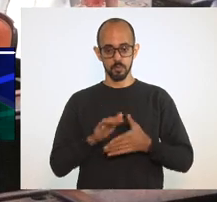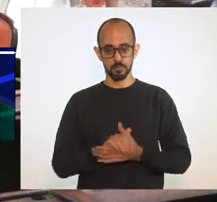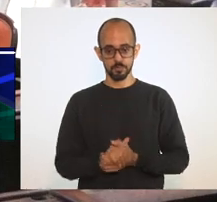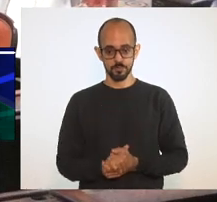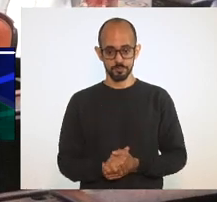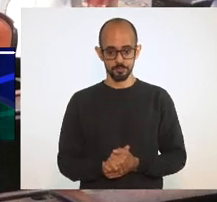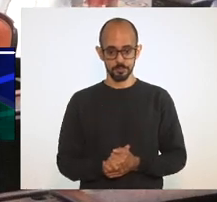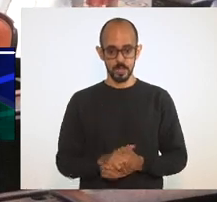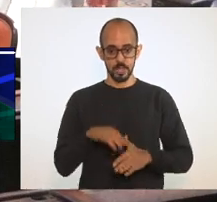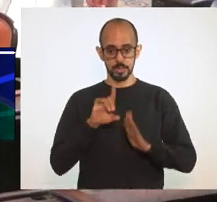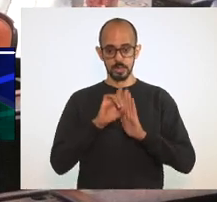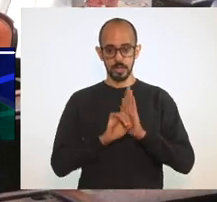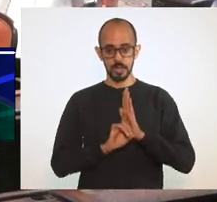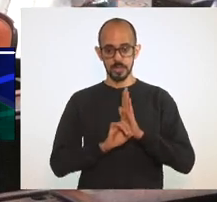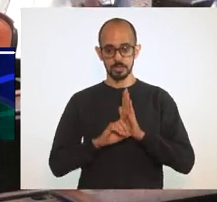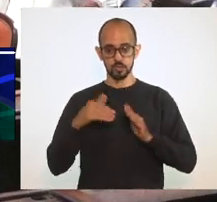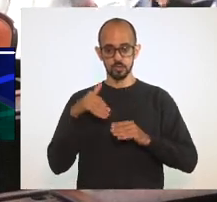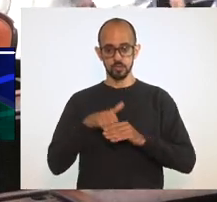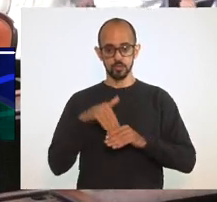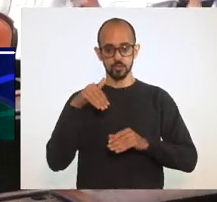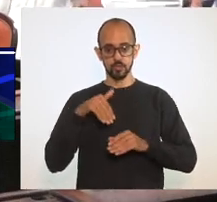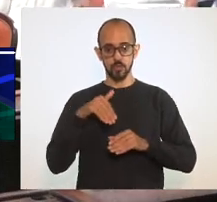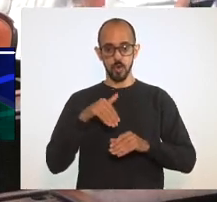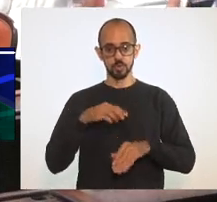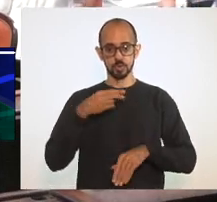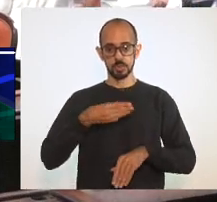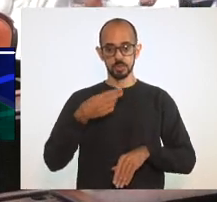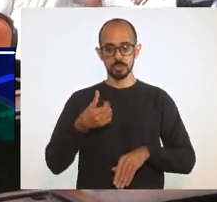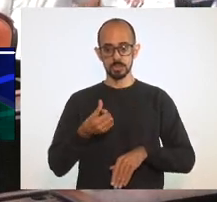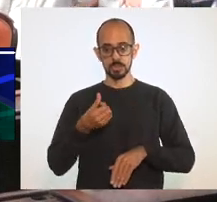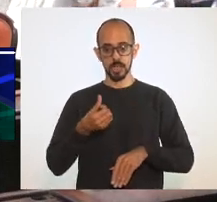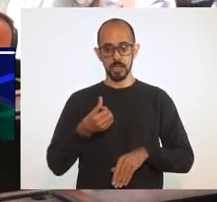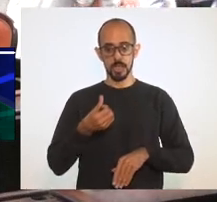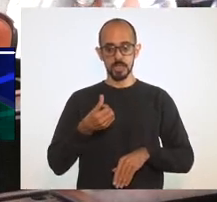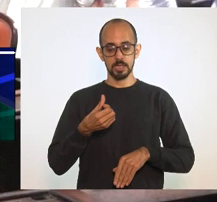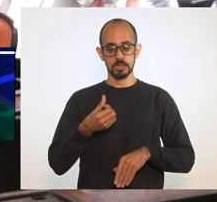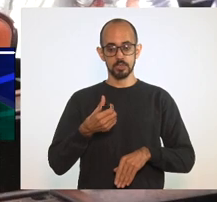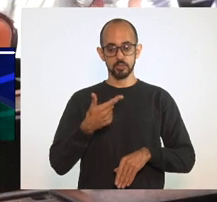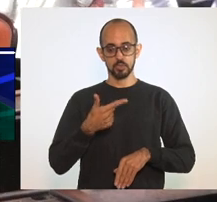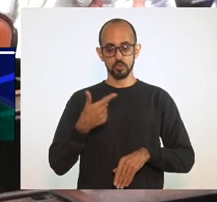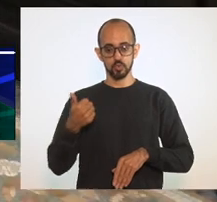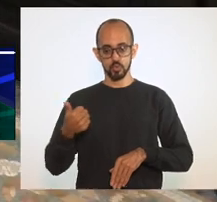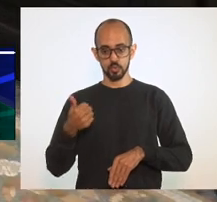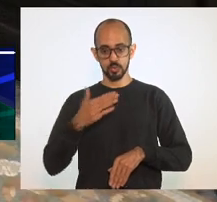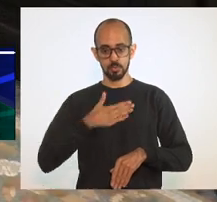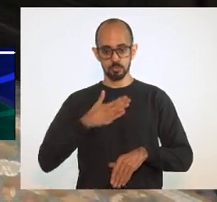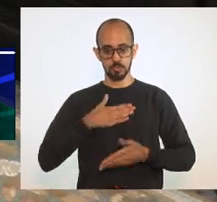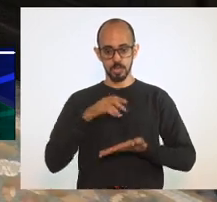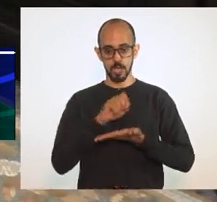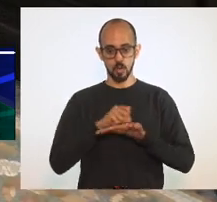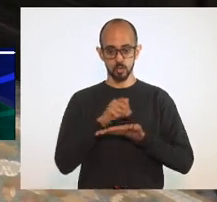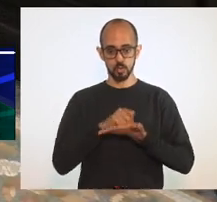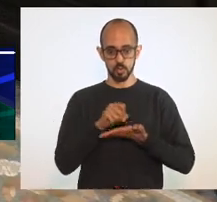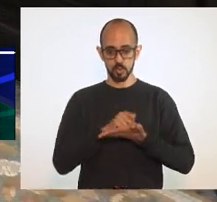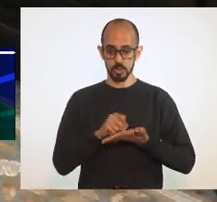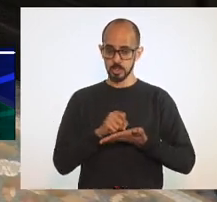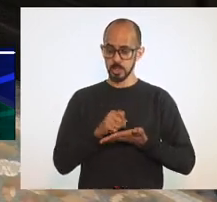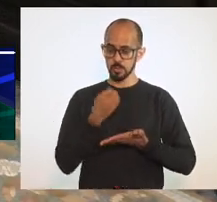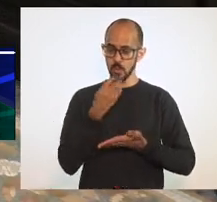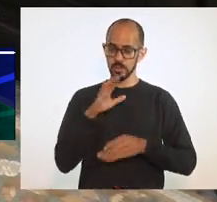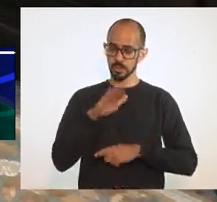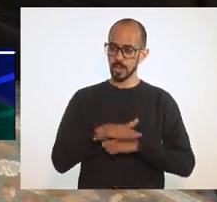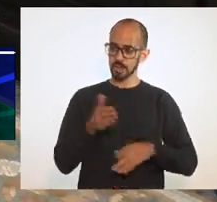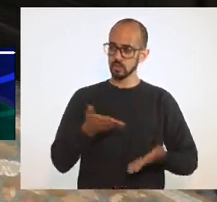Declaração de voto ao projeto de lei 3621, de 21, da minha autoria. Boa tarde, senhor presidente, senhores e senhoras deputados.